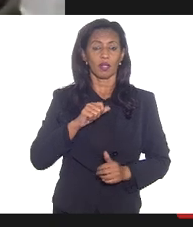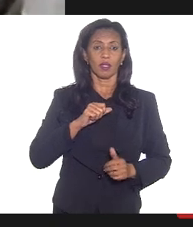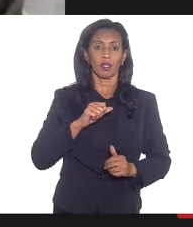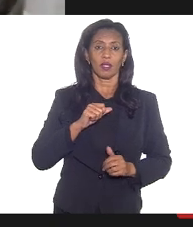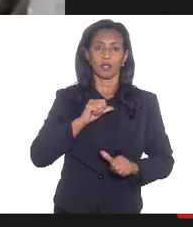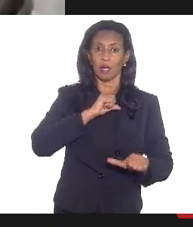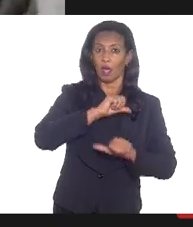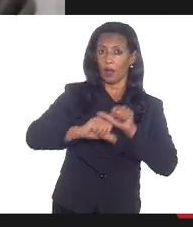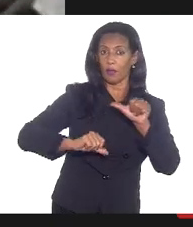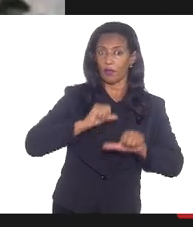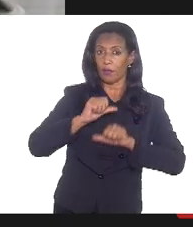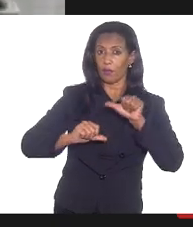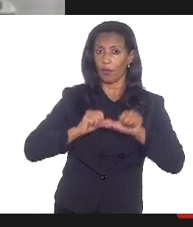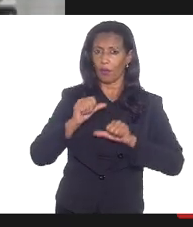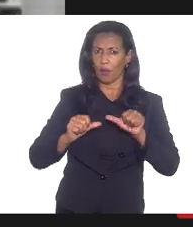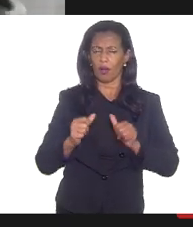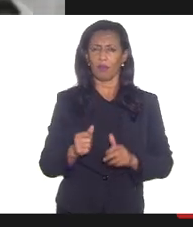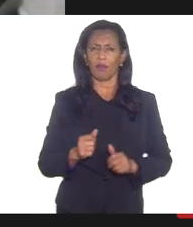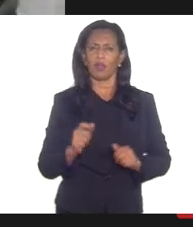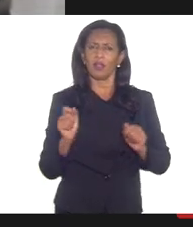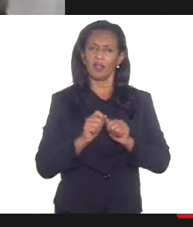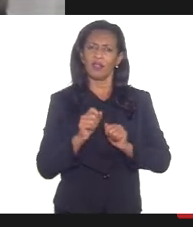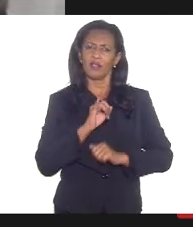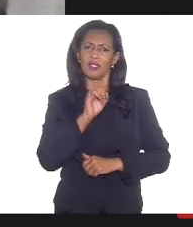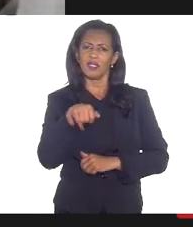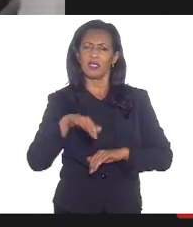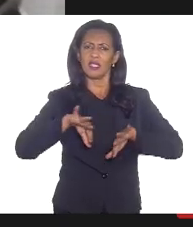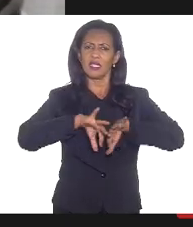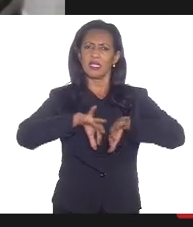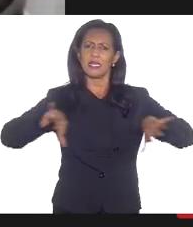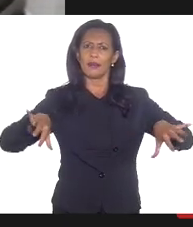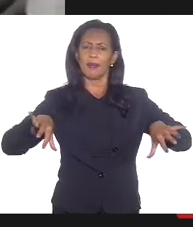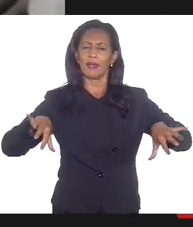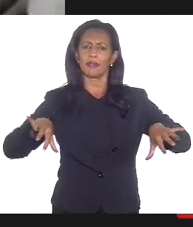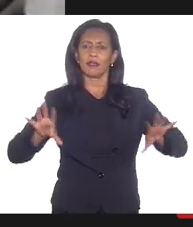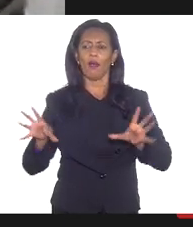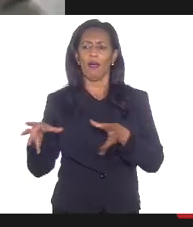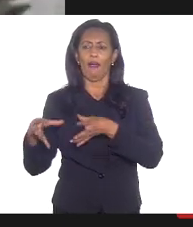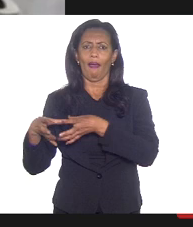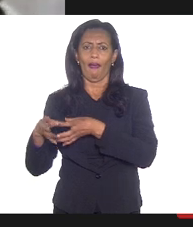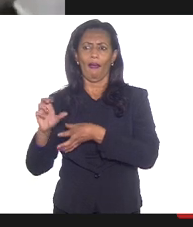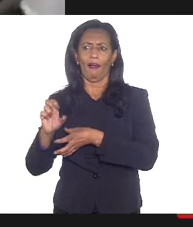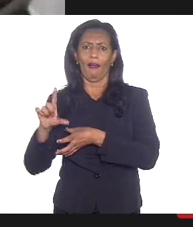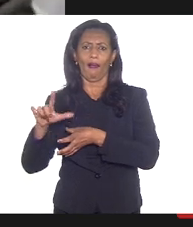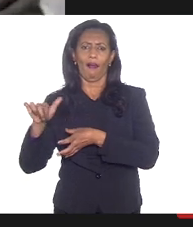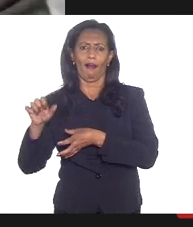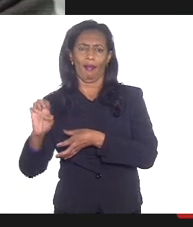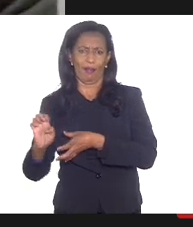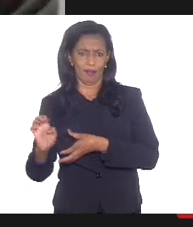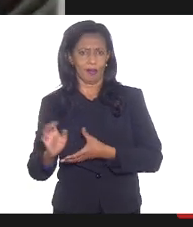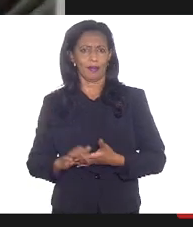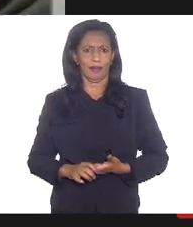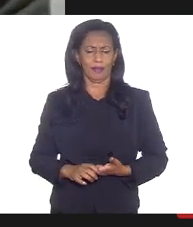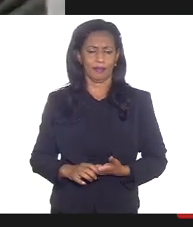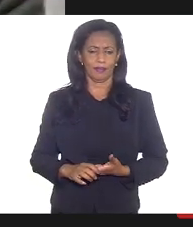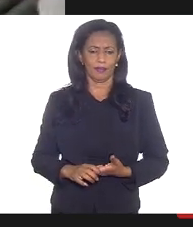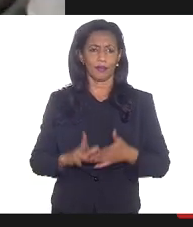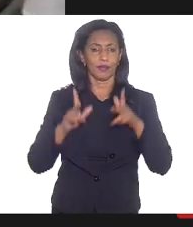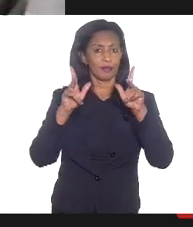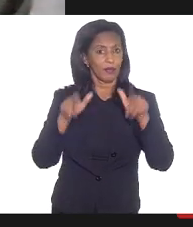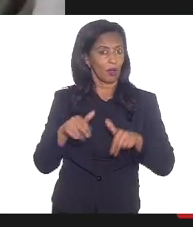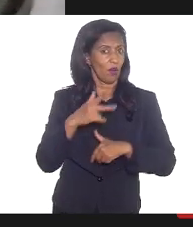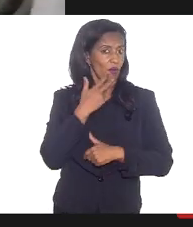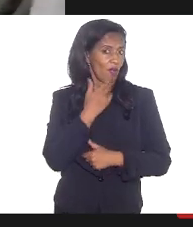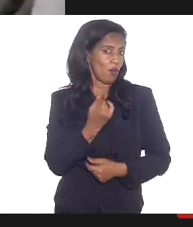essa reforma, no caso, ela faria, sim, a separação de classes. Então, assim, como foi usado